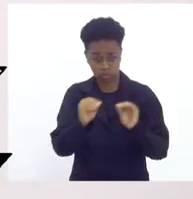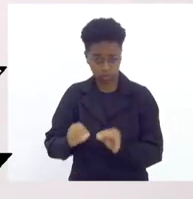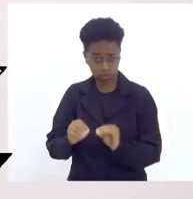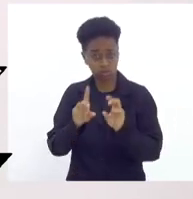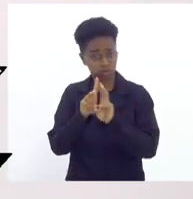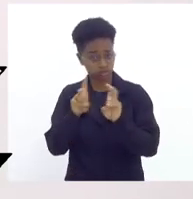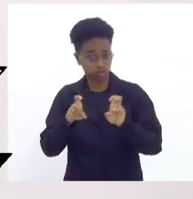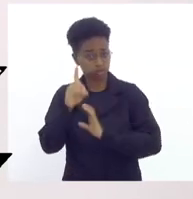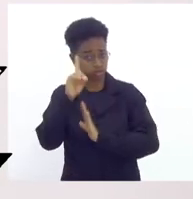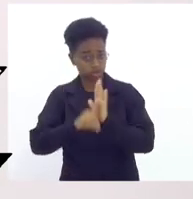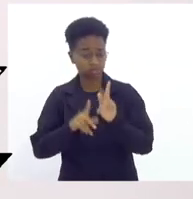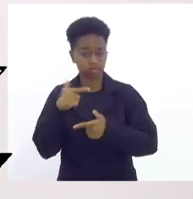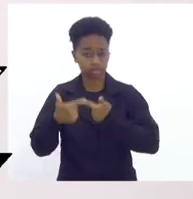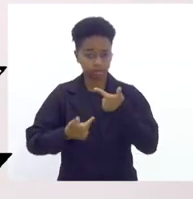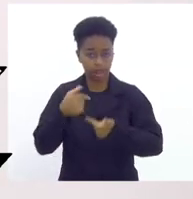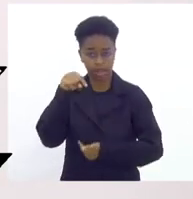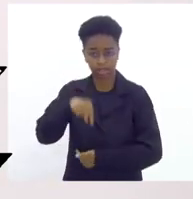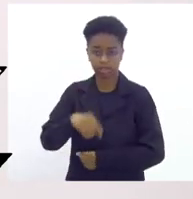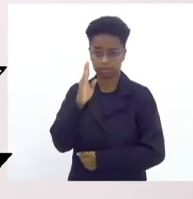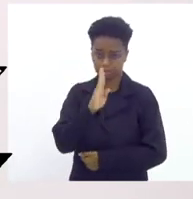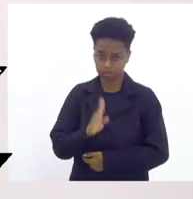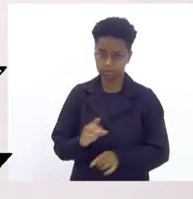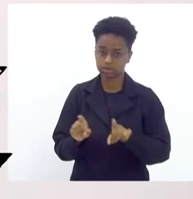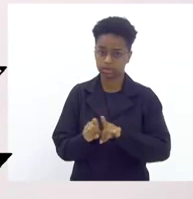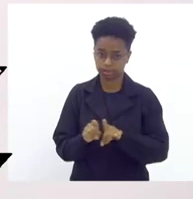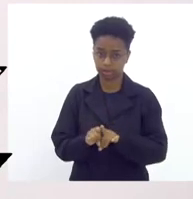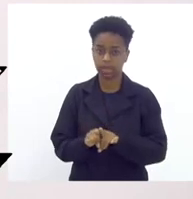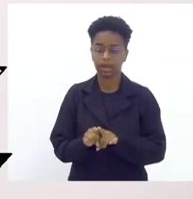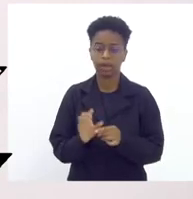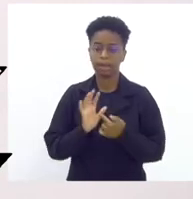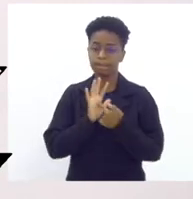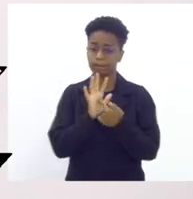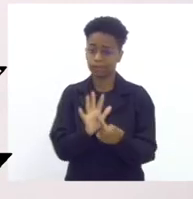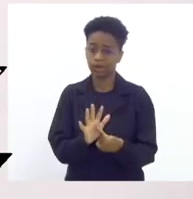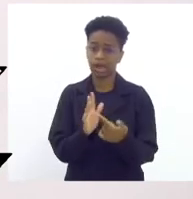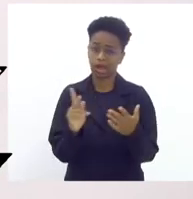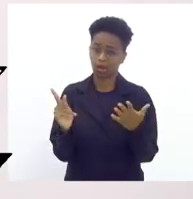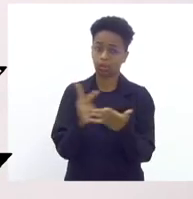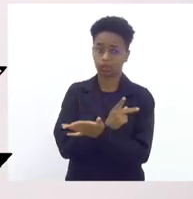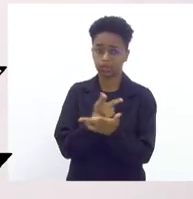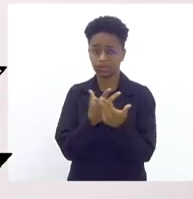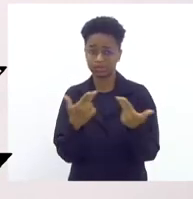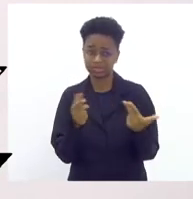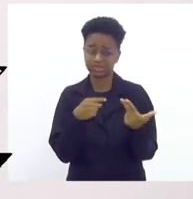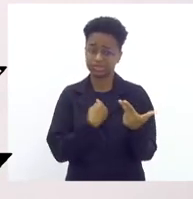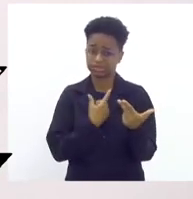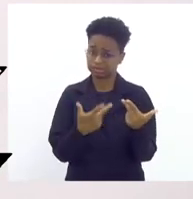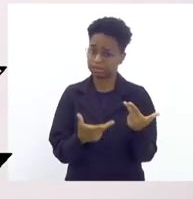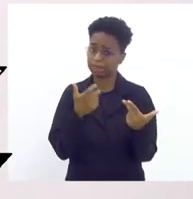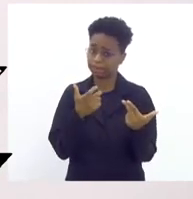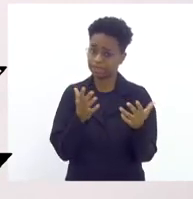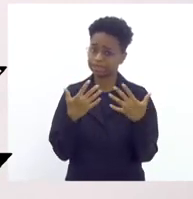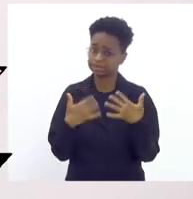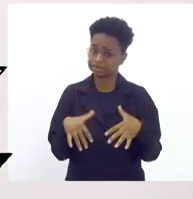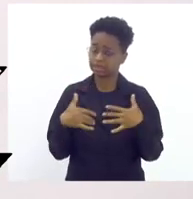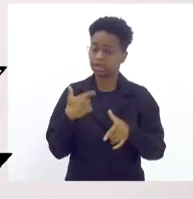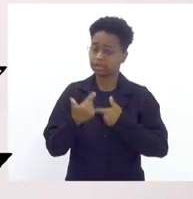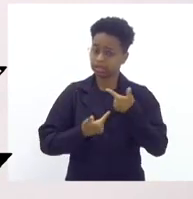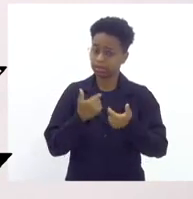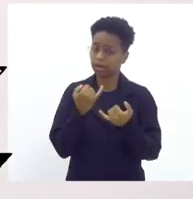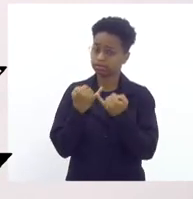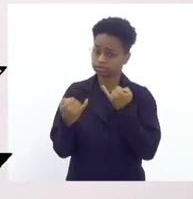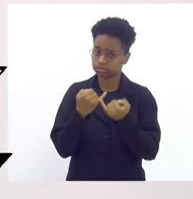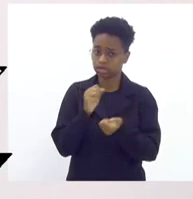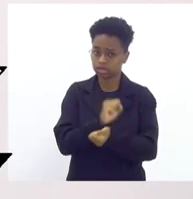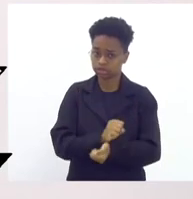sobre os seus direitos trabalhistas aqui no Brasil relegam as situações né que a gente tem visto aí com trabalhos análogos